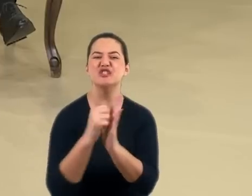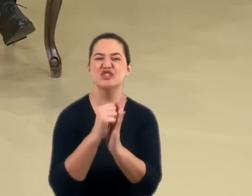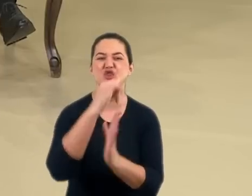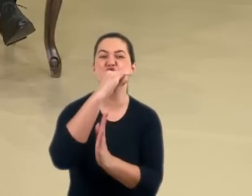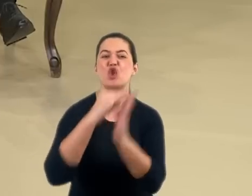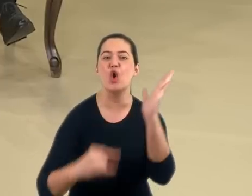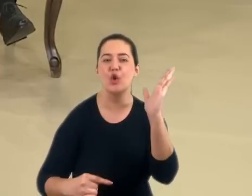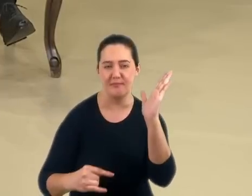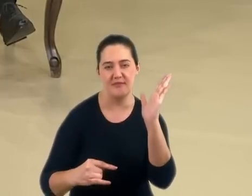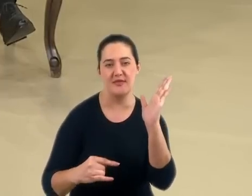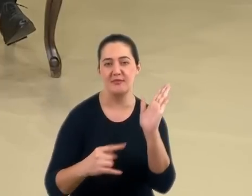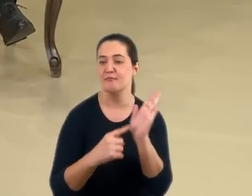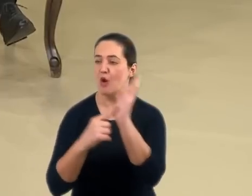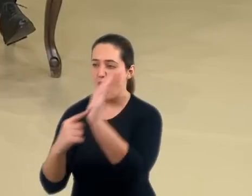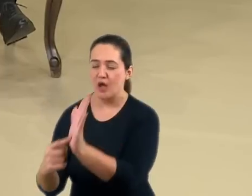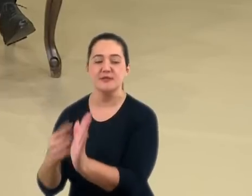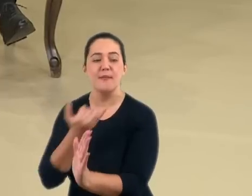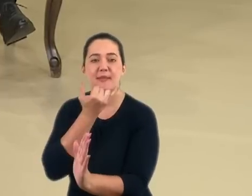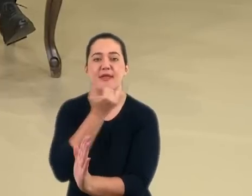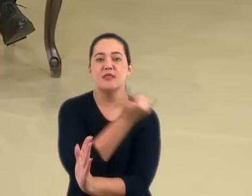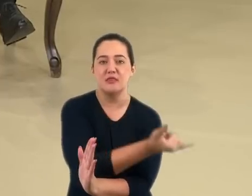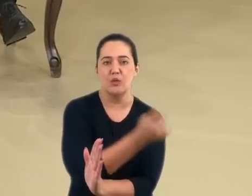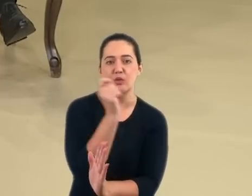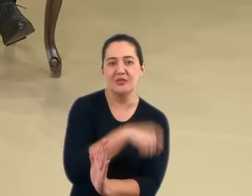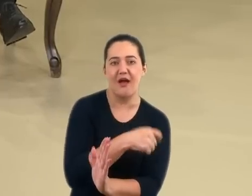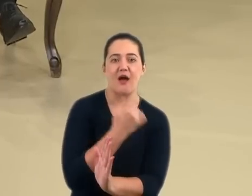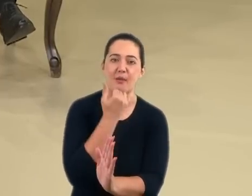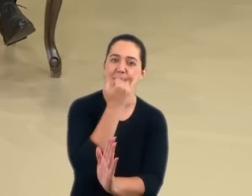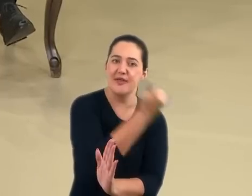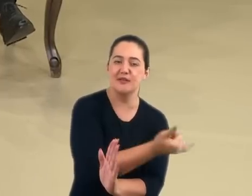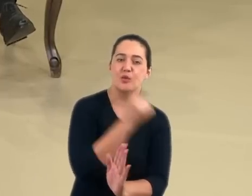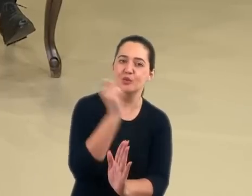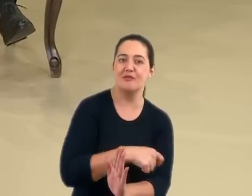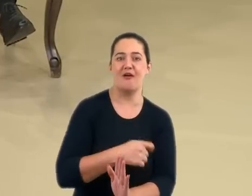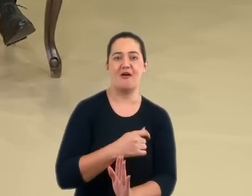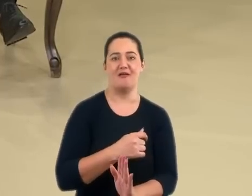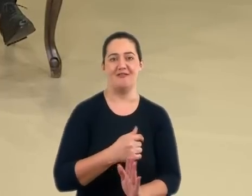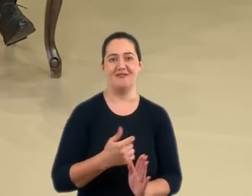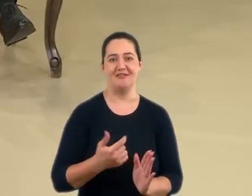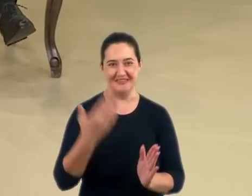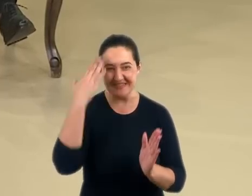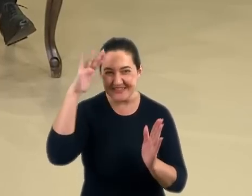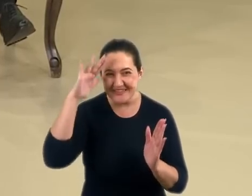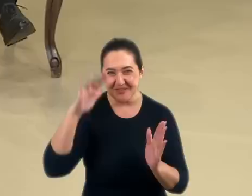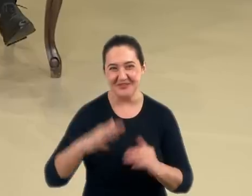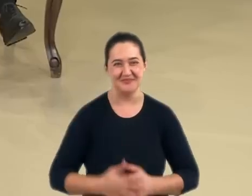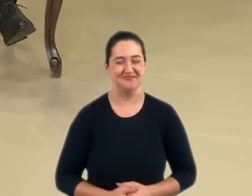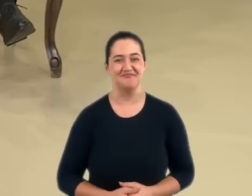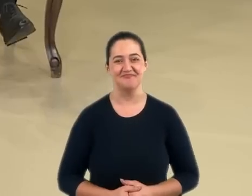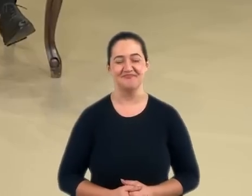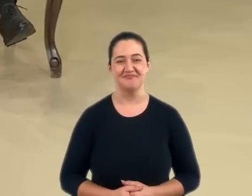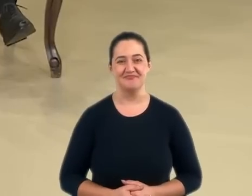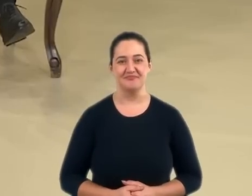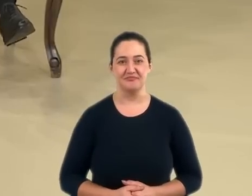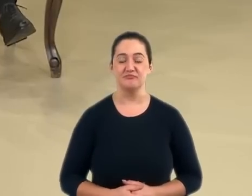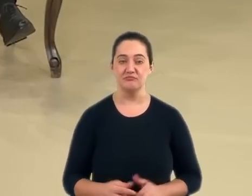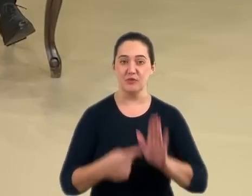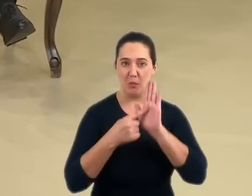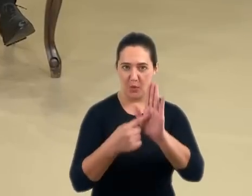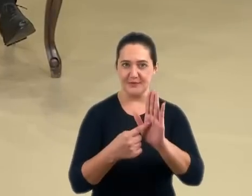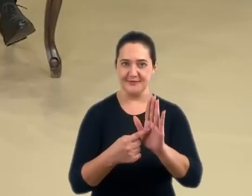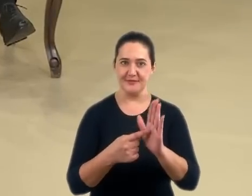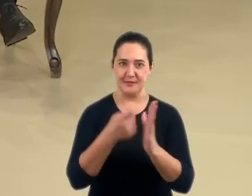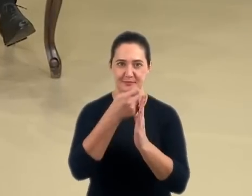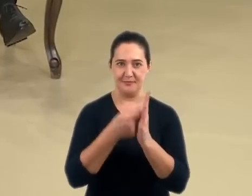e razão pela qual os nossos pecados podem legalmente ser perdoados perante Deus. Eu vou mostrar